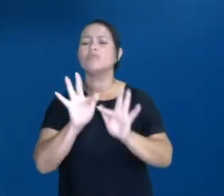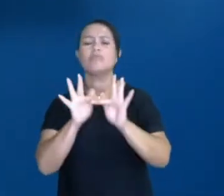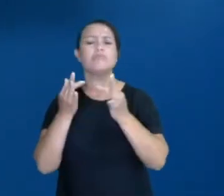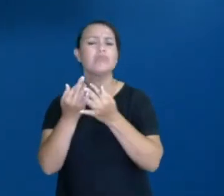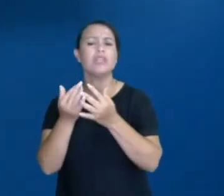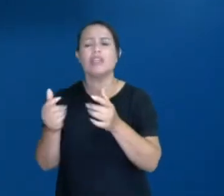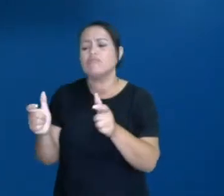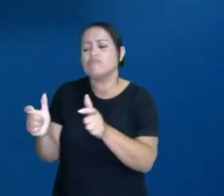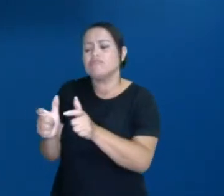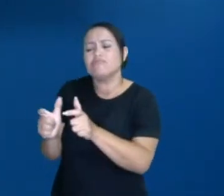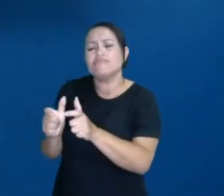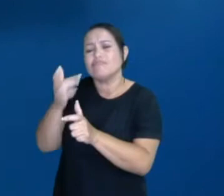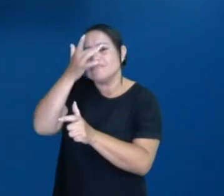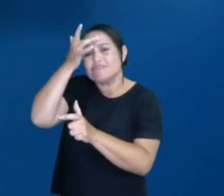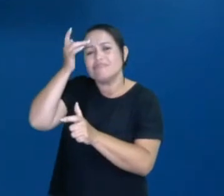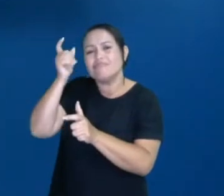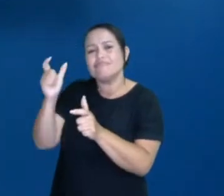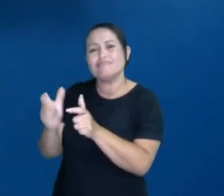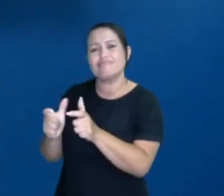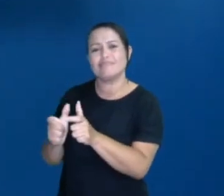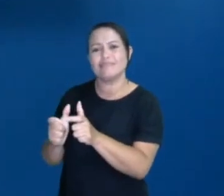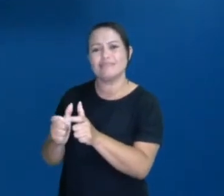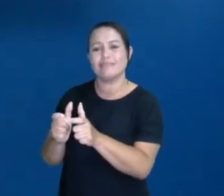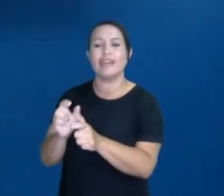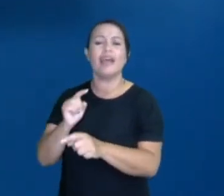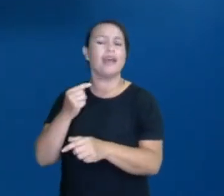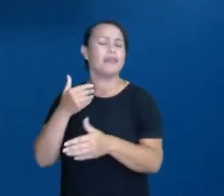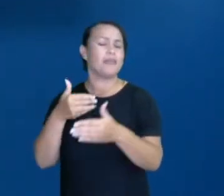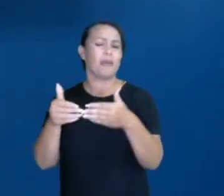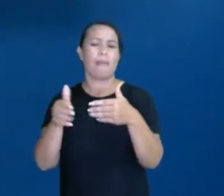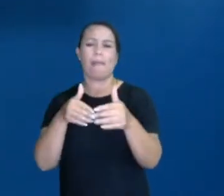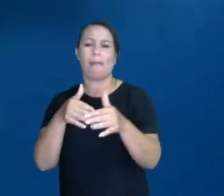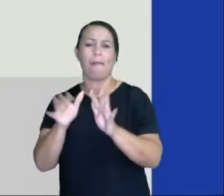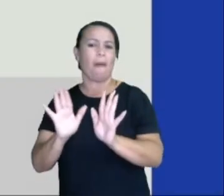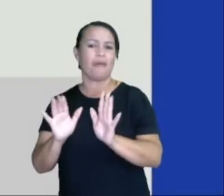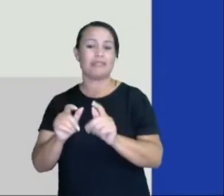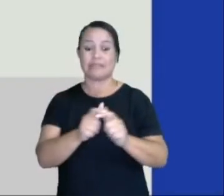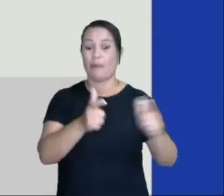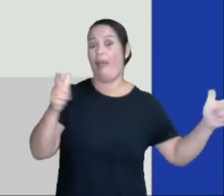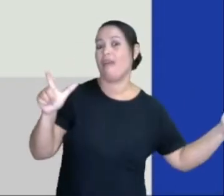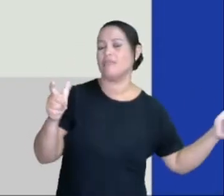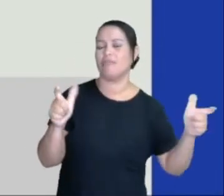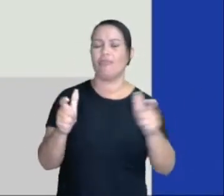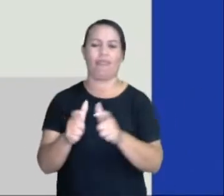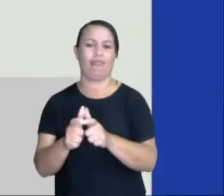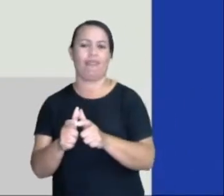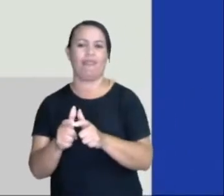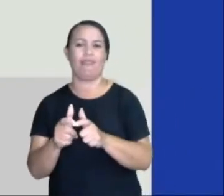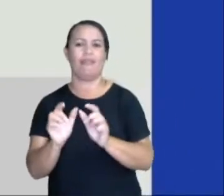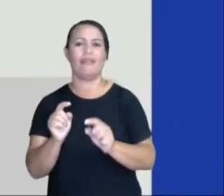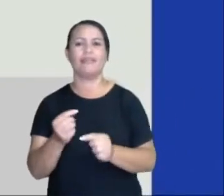Outras são bem pequenas. Não importa se elas são grandes ou pequenas.